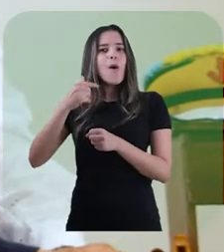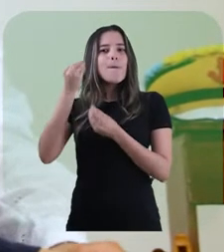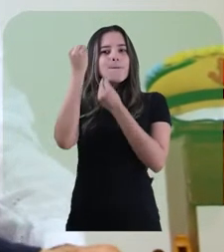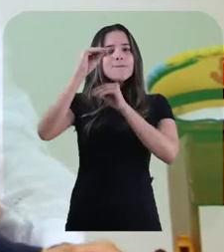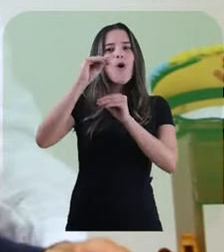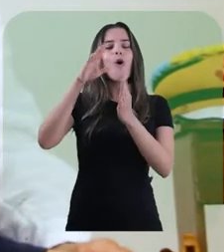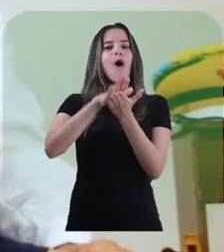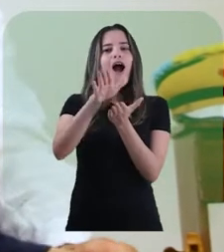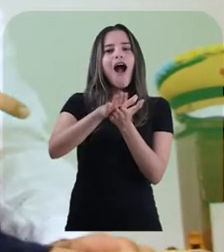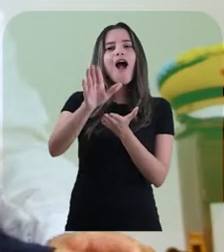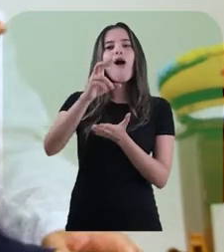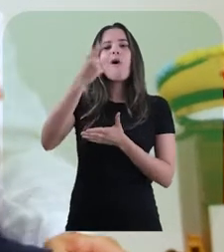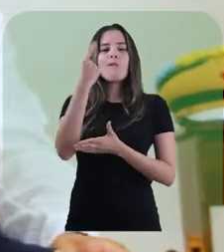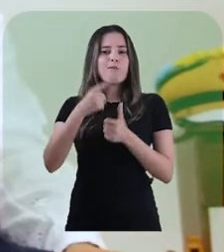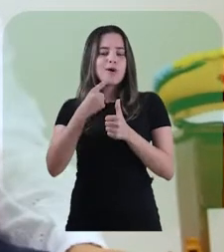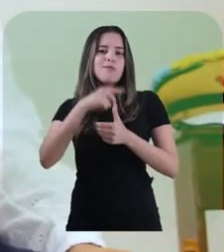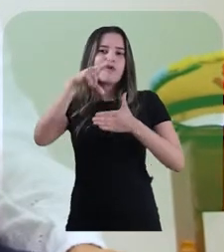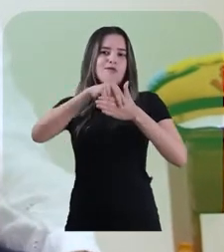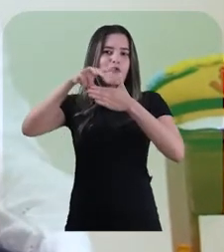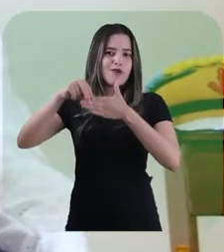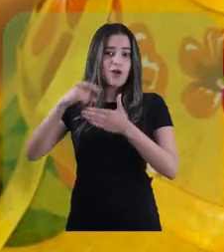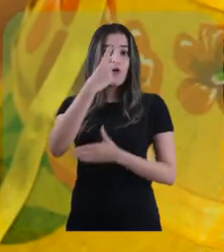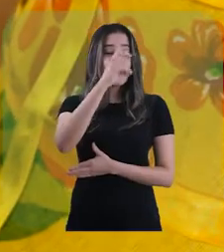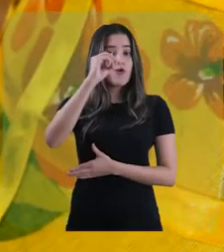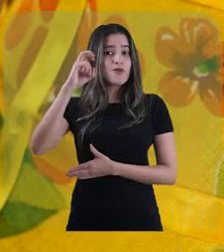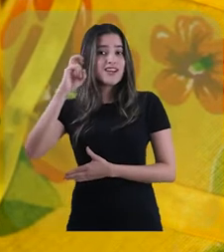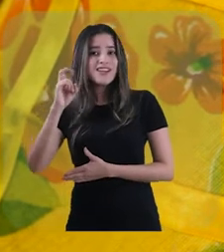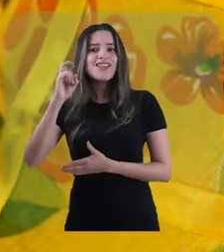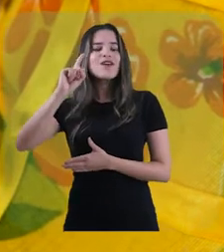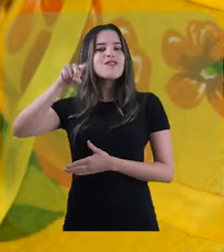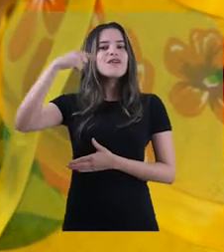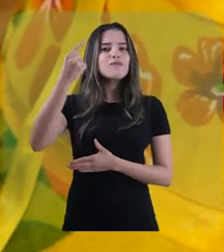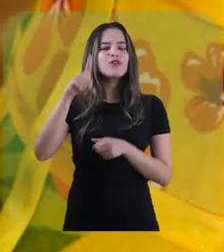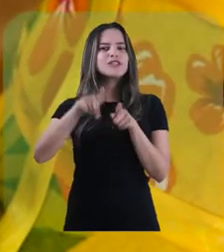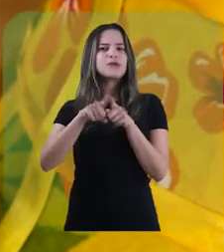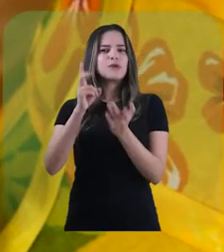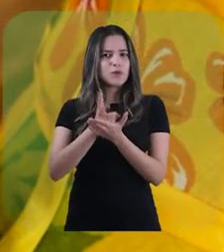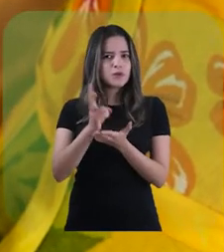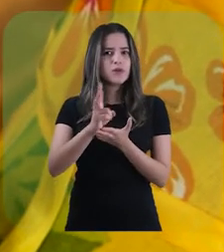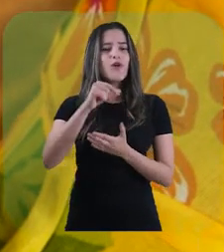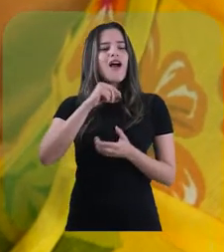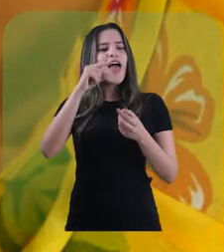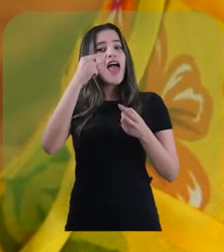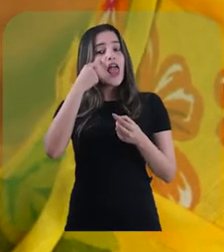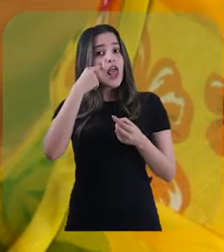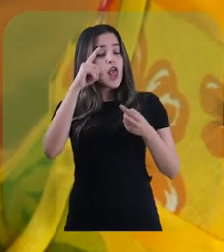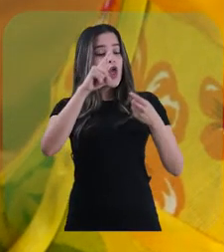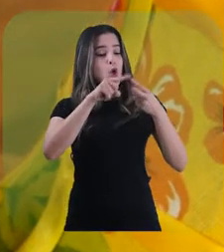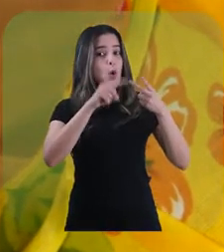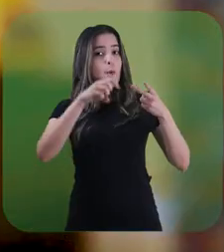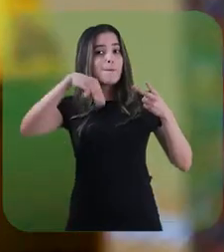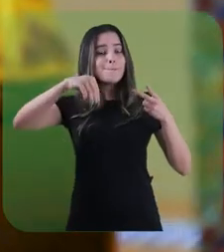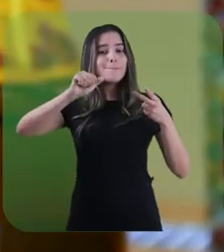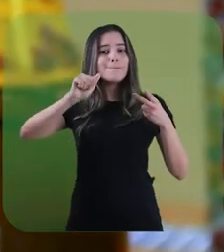primeiro cordel em 2005 vem mais eu li os livros populares tanto um leque uma substância